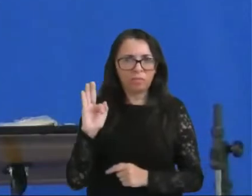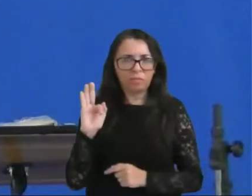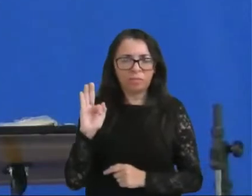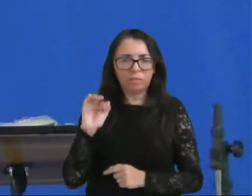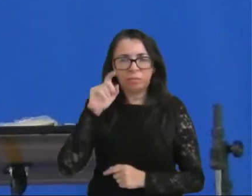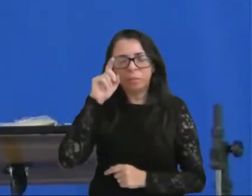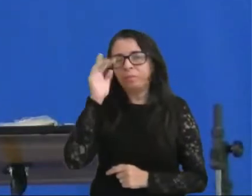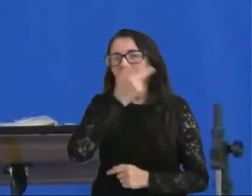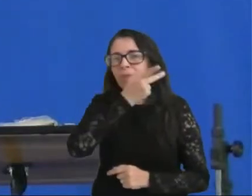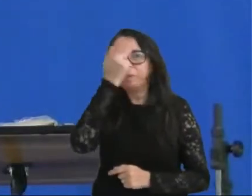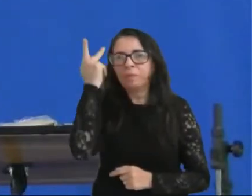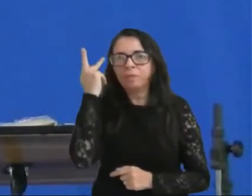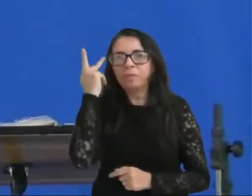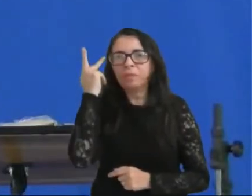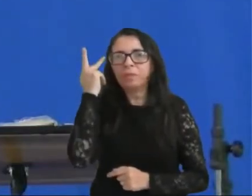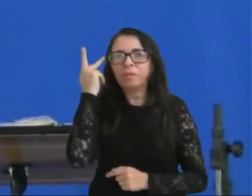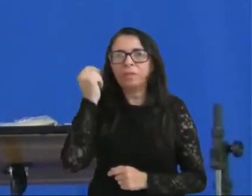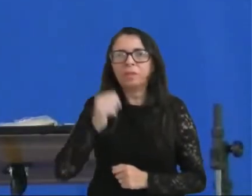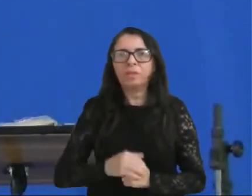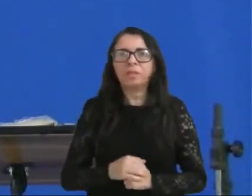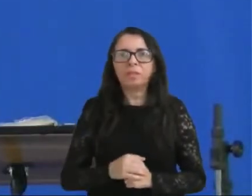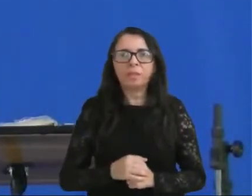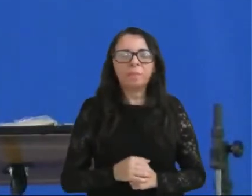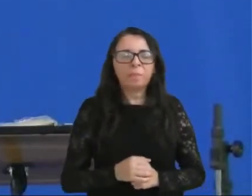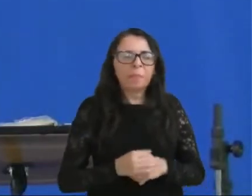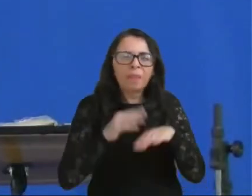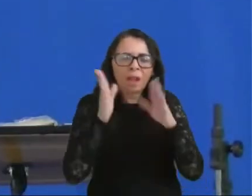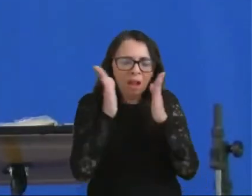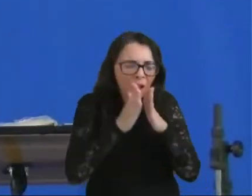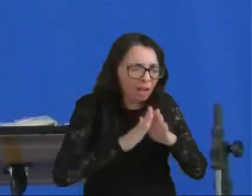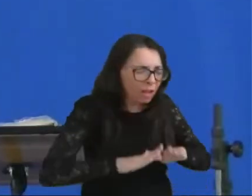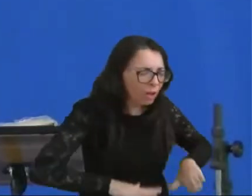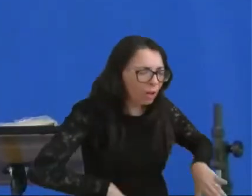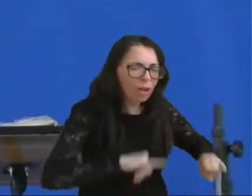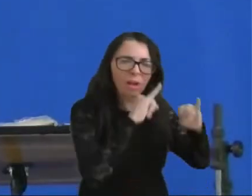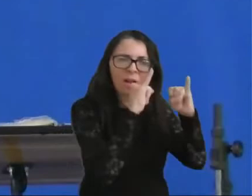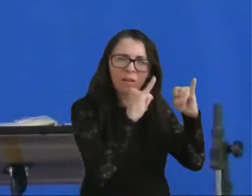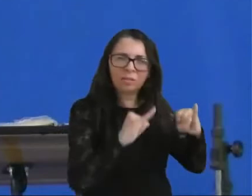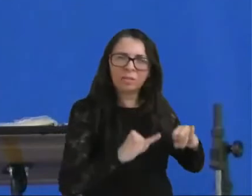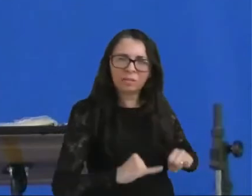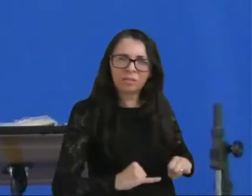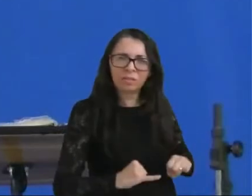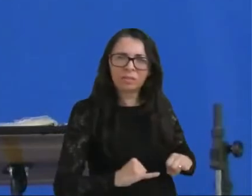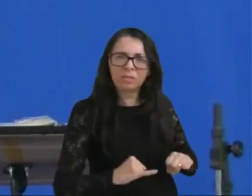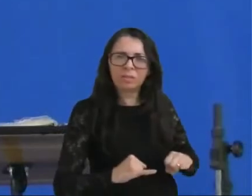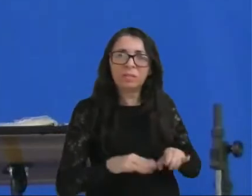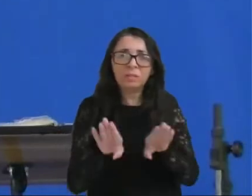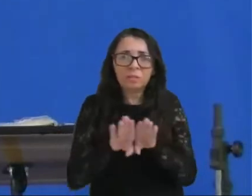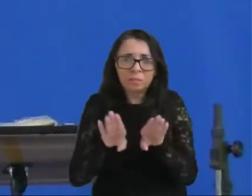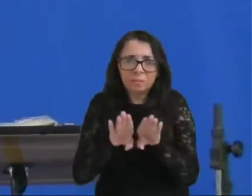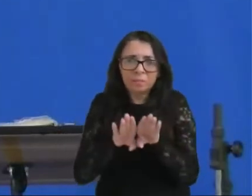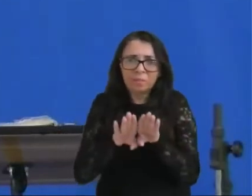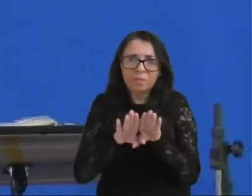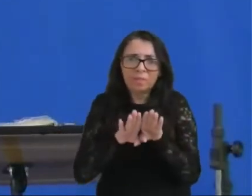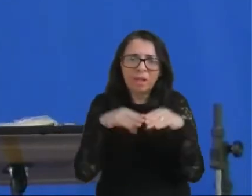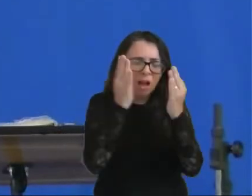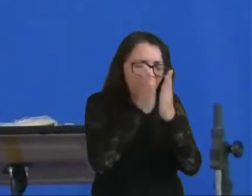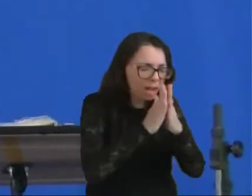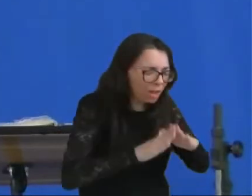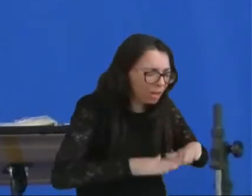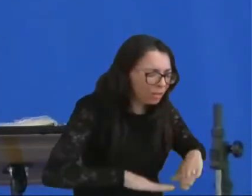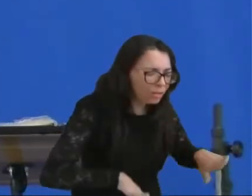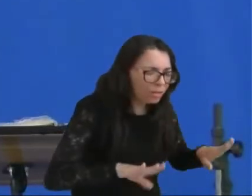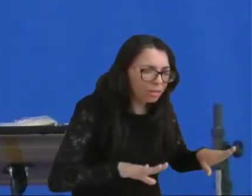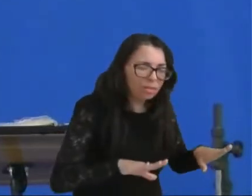Outros estavam sendo perseguidos não por adorar, outros estavam sendo perseguidos por não adorar a